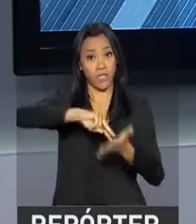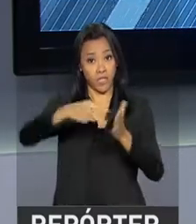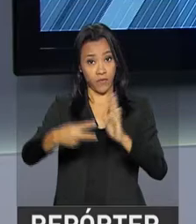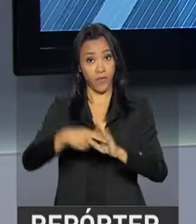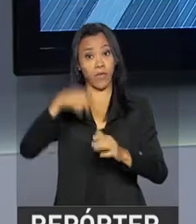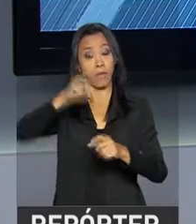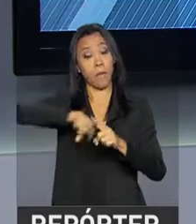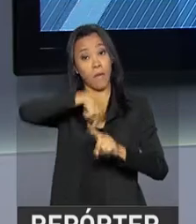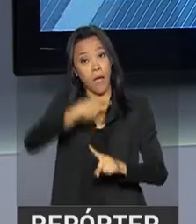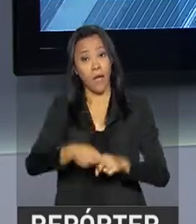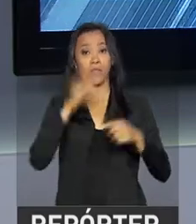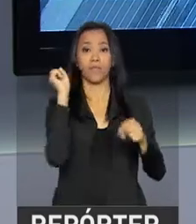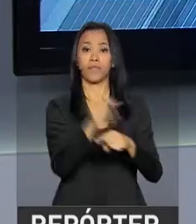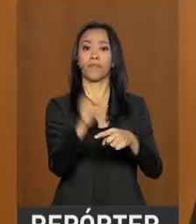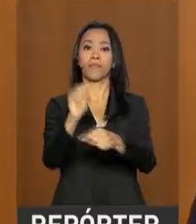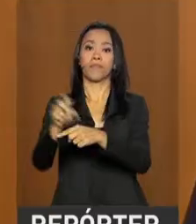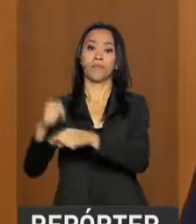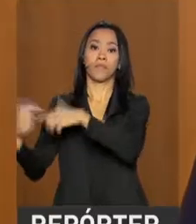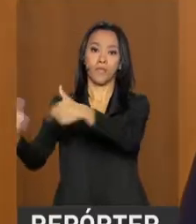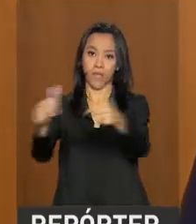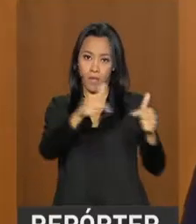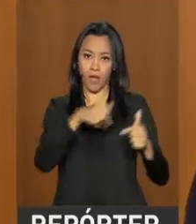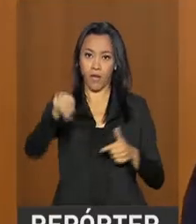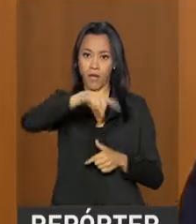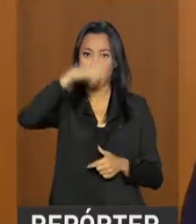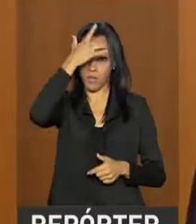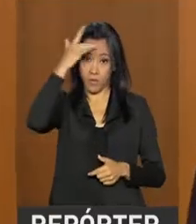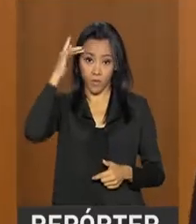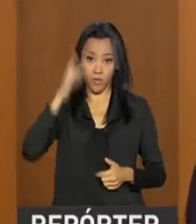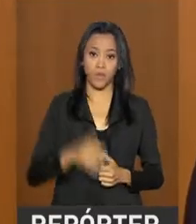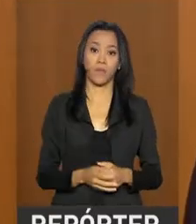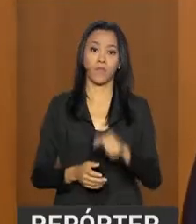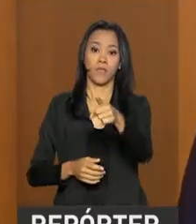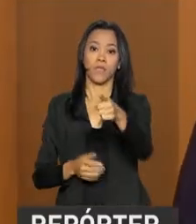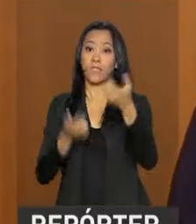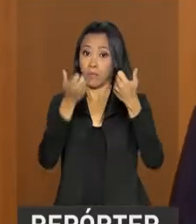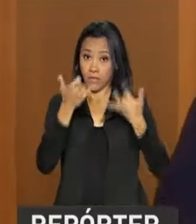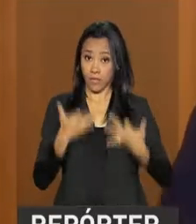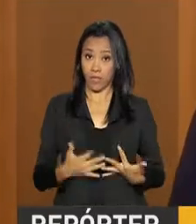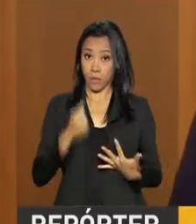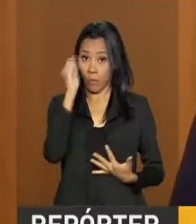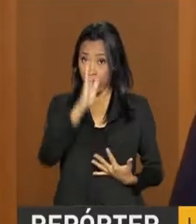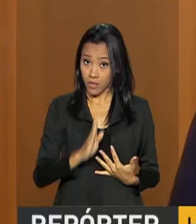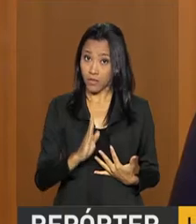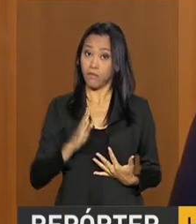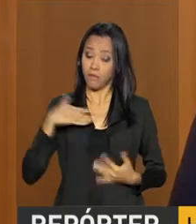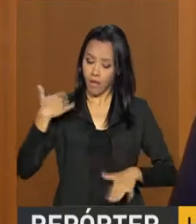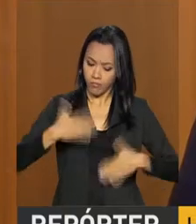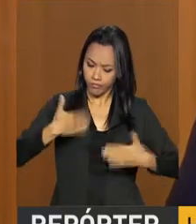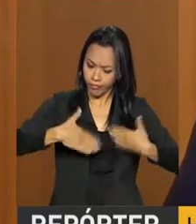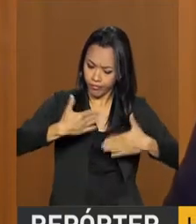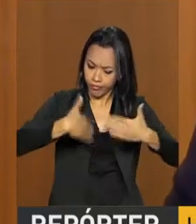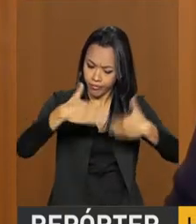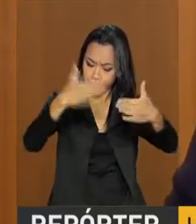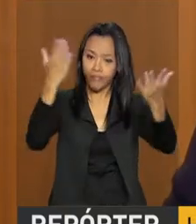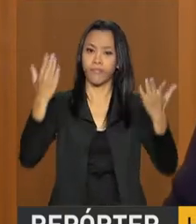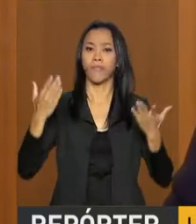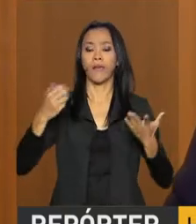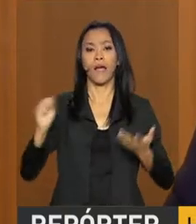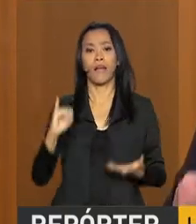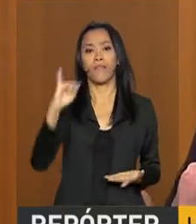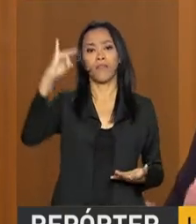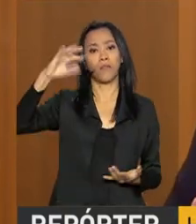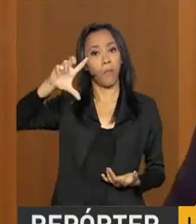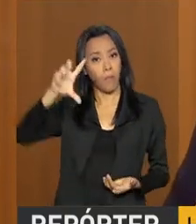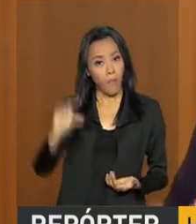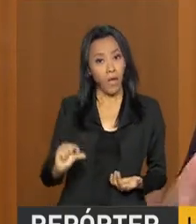empregos para a população o brasil está começando a inflação baixa ficava vez